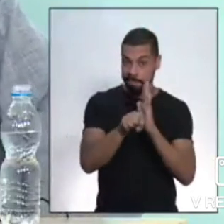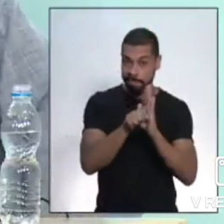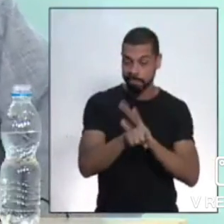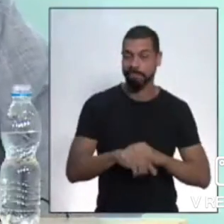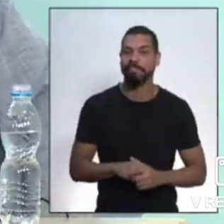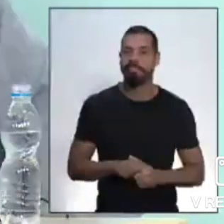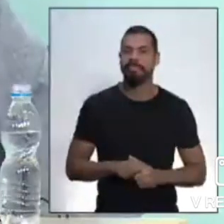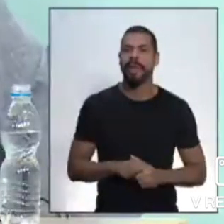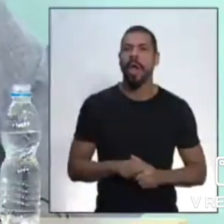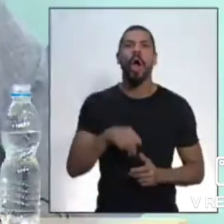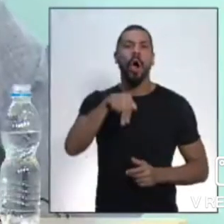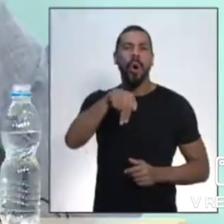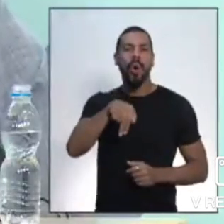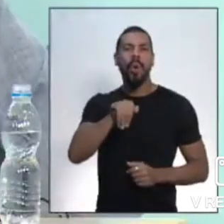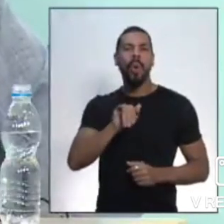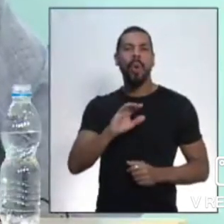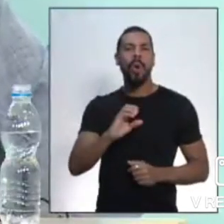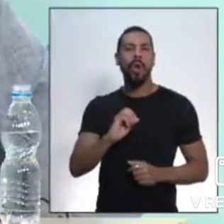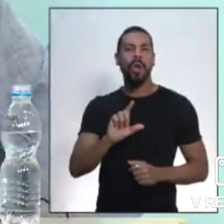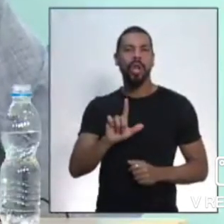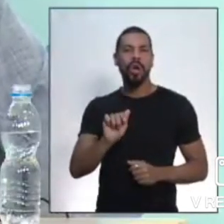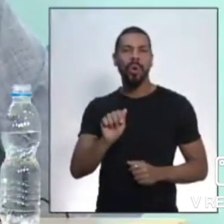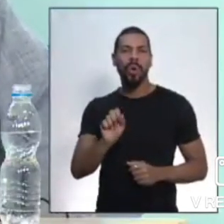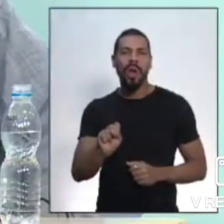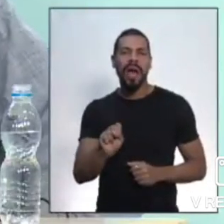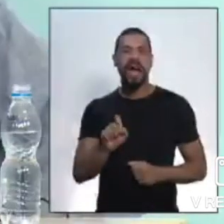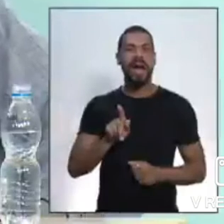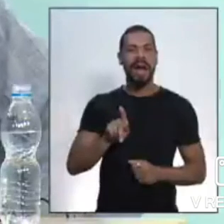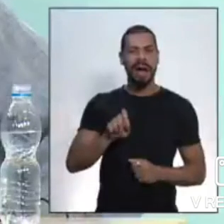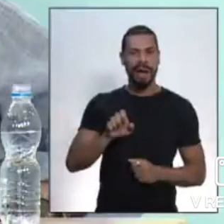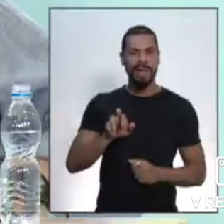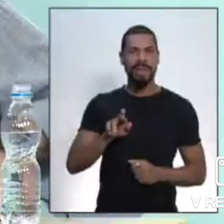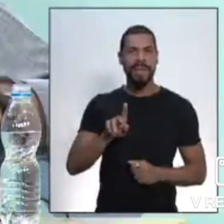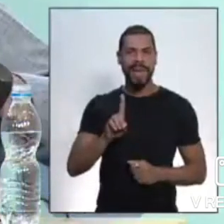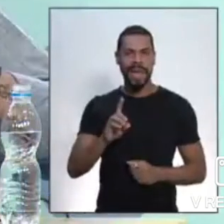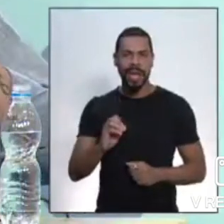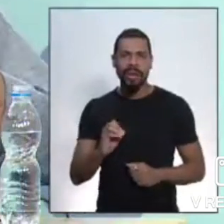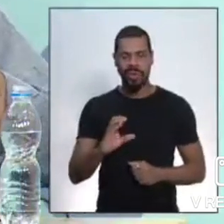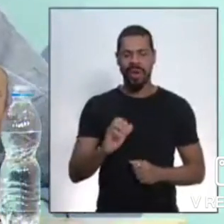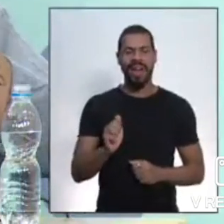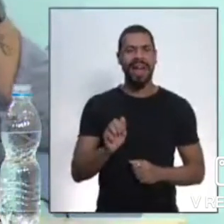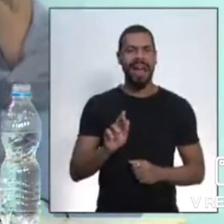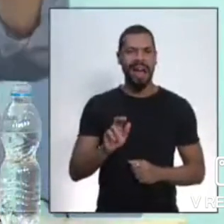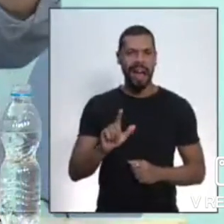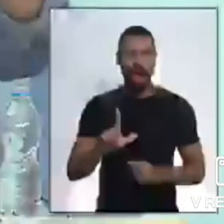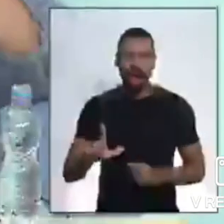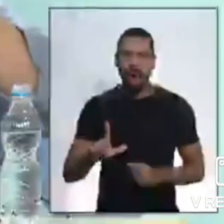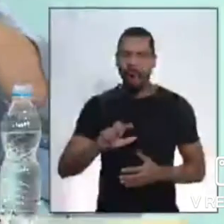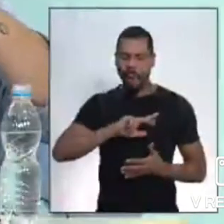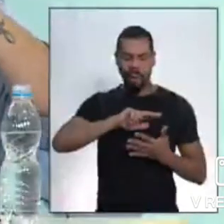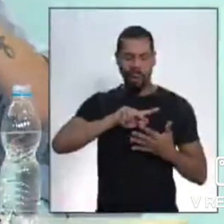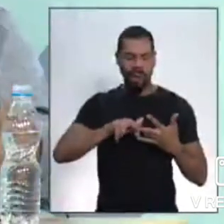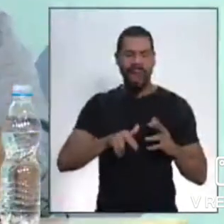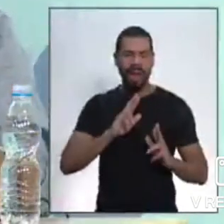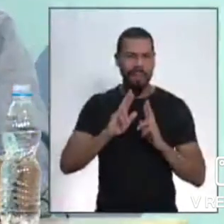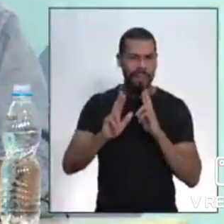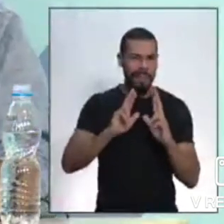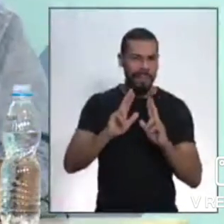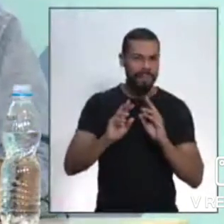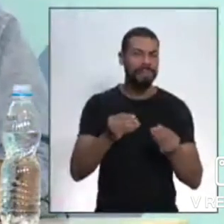o Nicolas, Pedro, Carol responderam aqui, o Guilherme, mas nós vamos para a